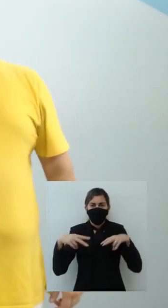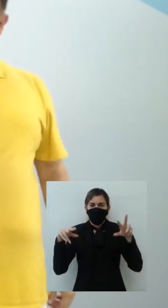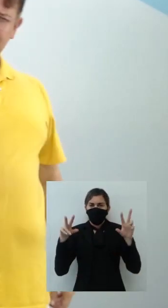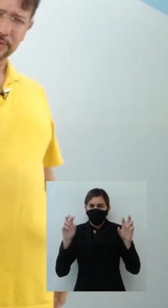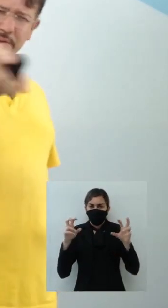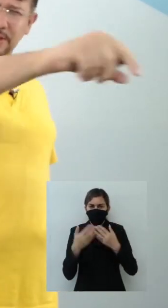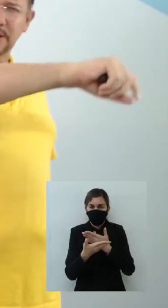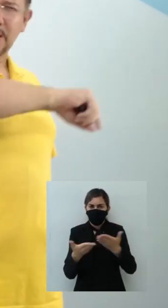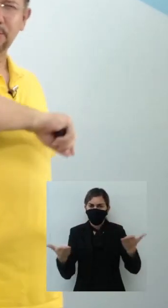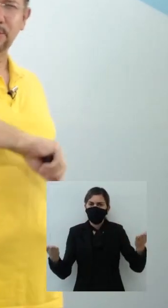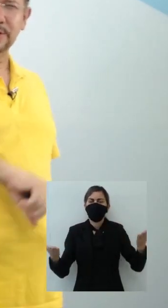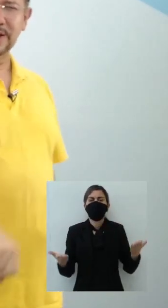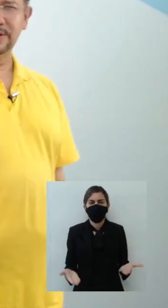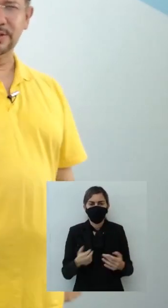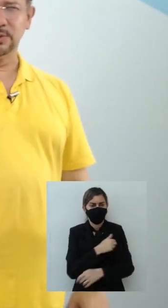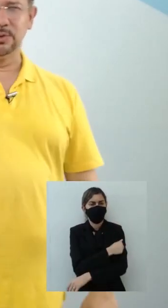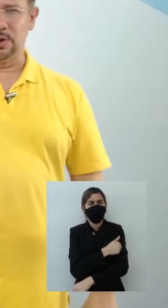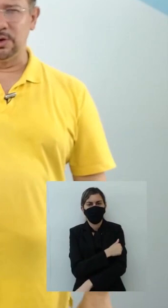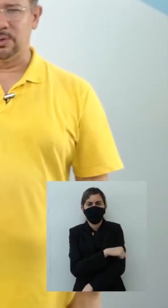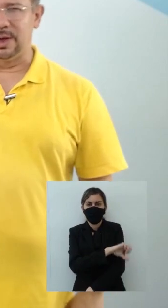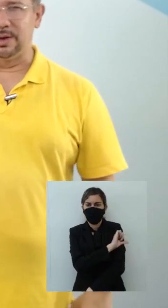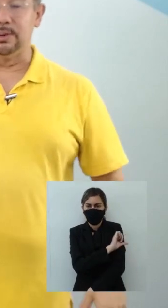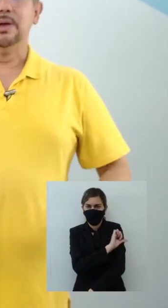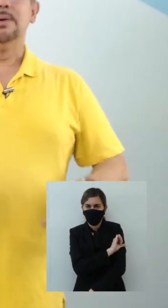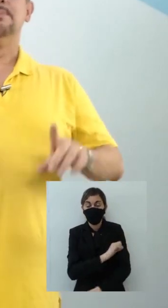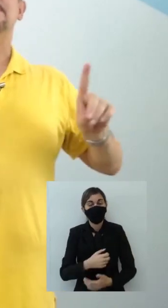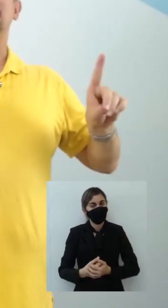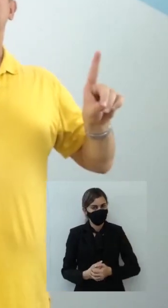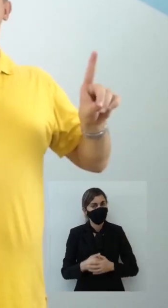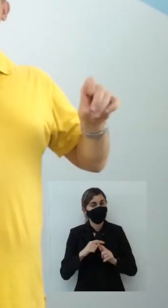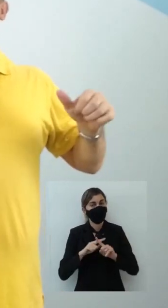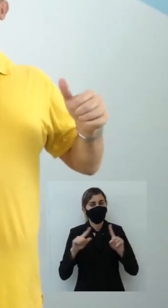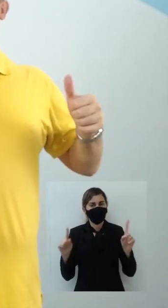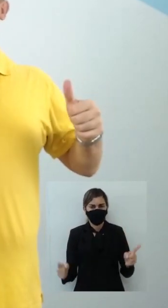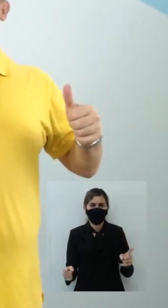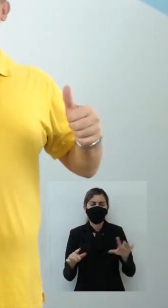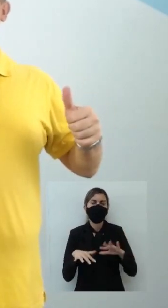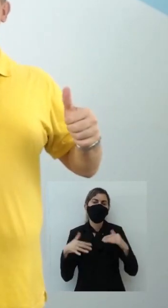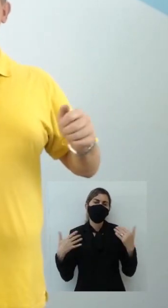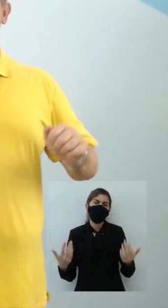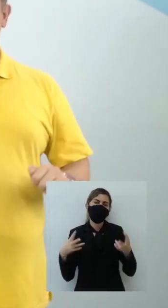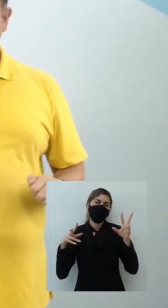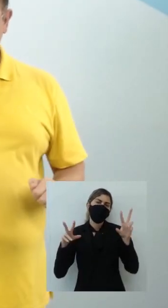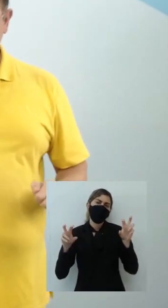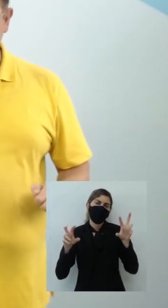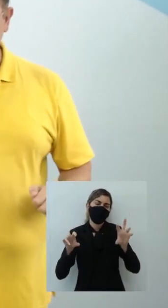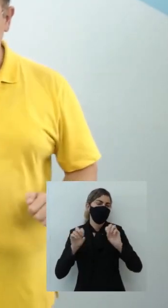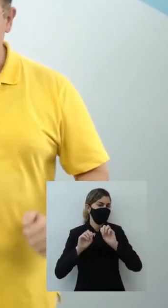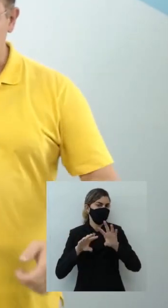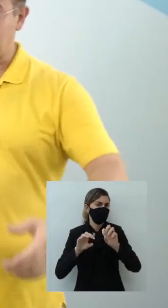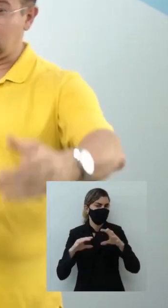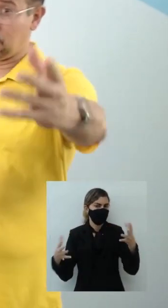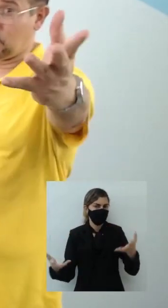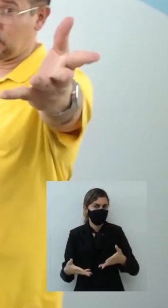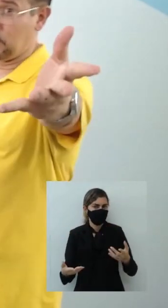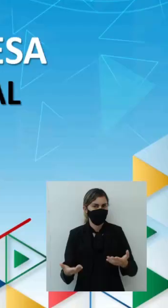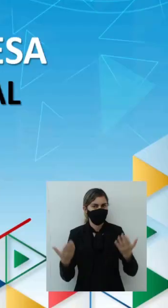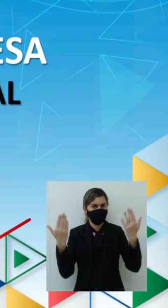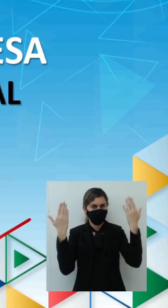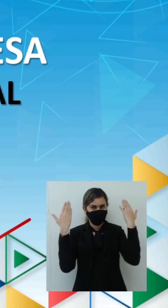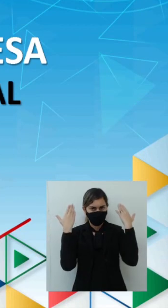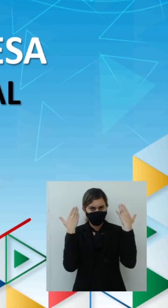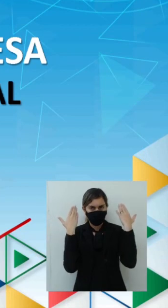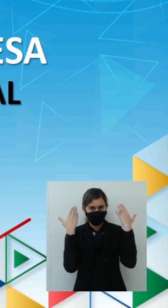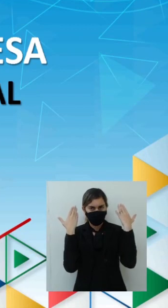vez para você, estudante do 9º ano. Mas qual será o tema da aula de hoje? Como há